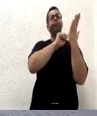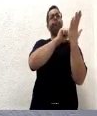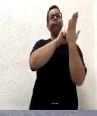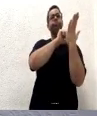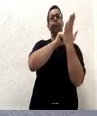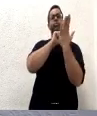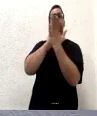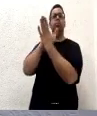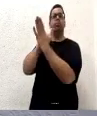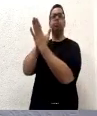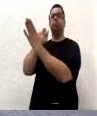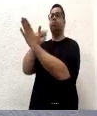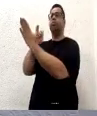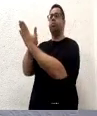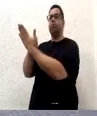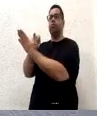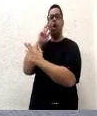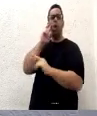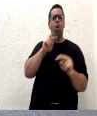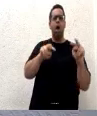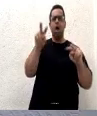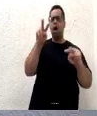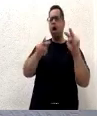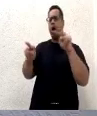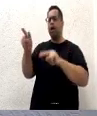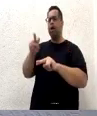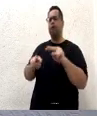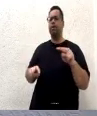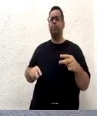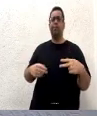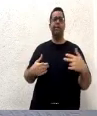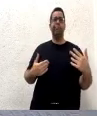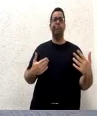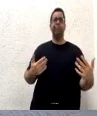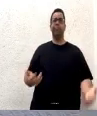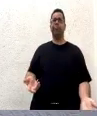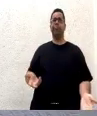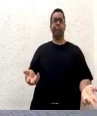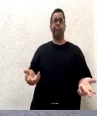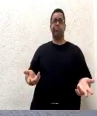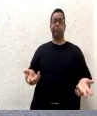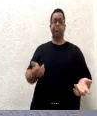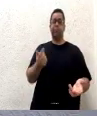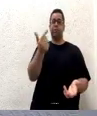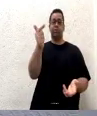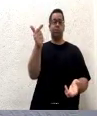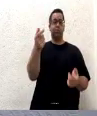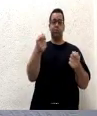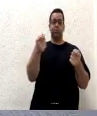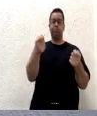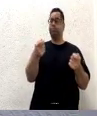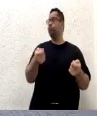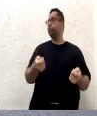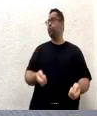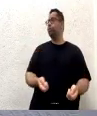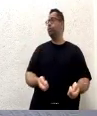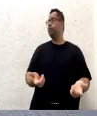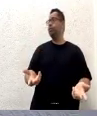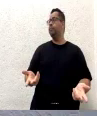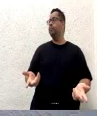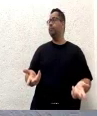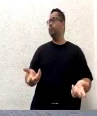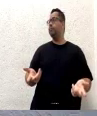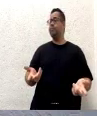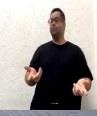de ver, de orientar. Qual é a efetividade que nós vimos até agora? Nisso. Tem, porque a gente virou